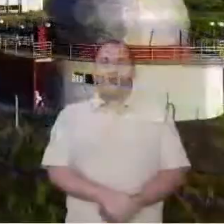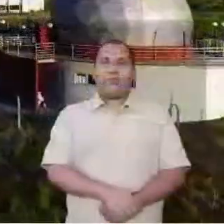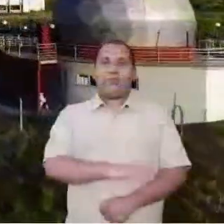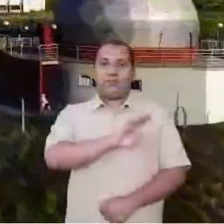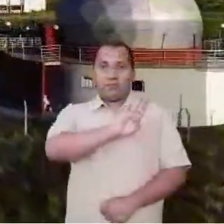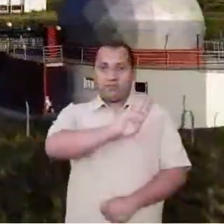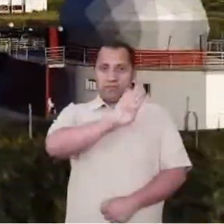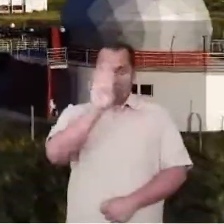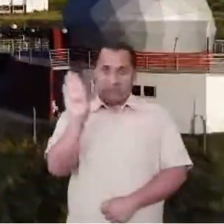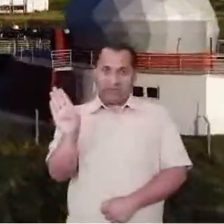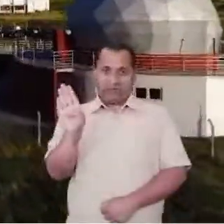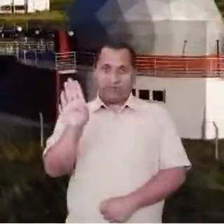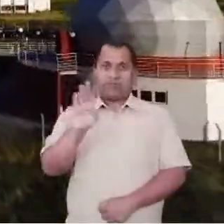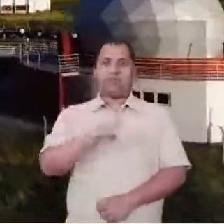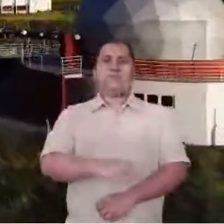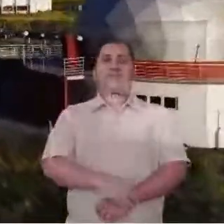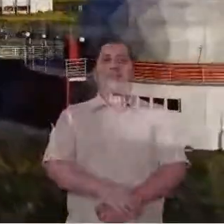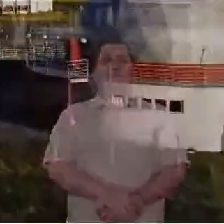Bagé.